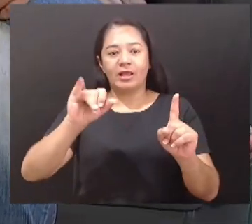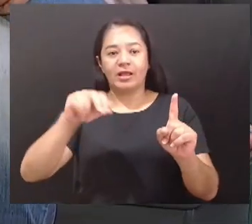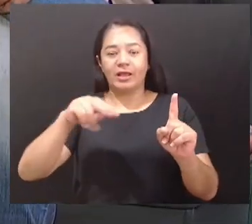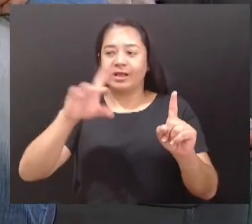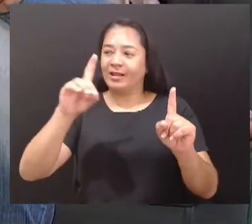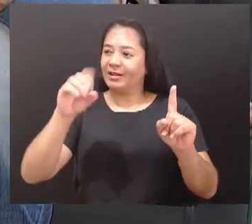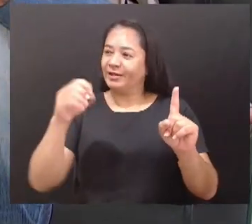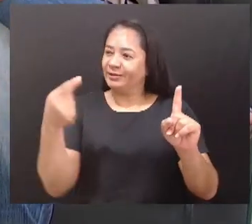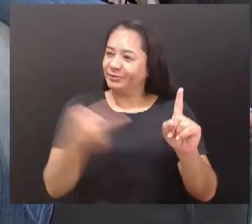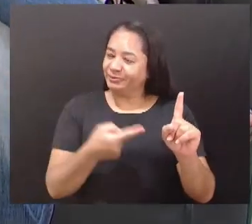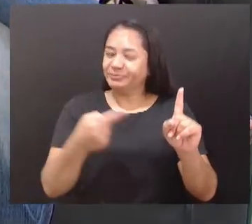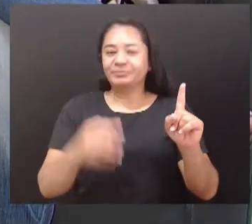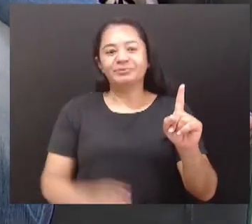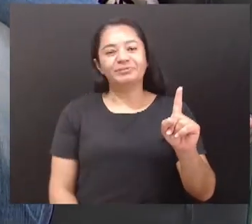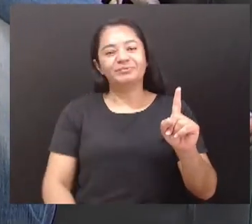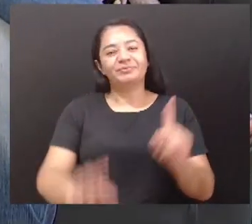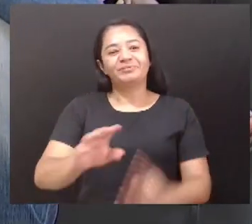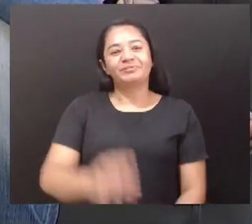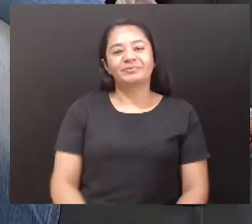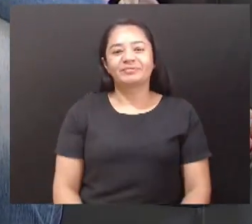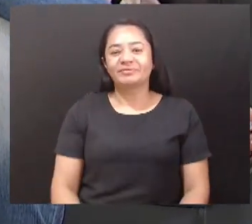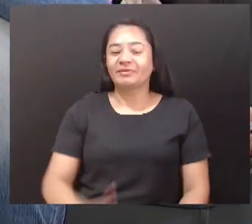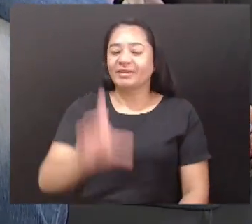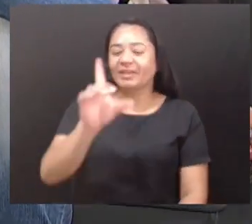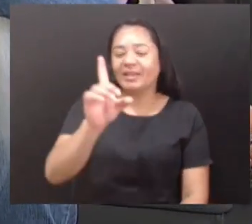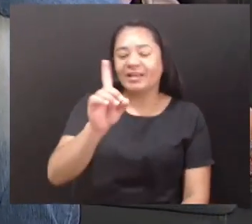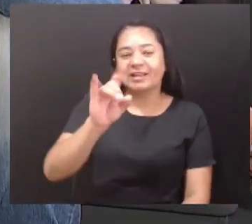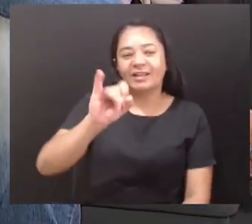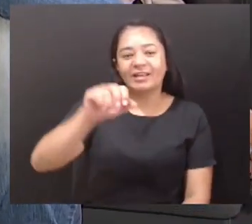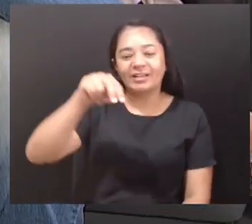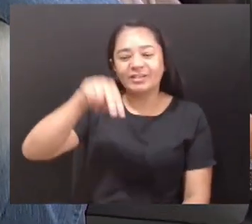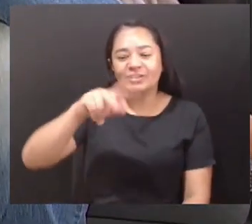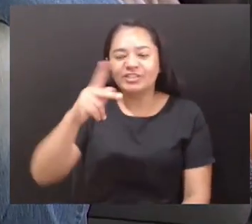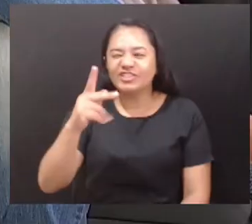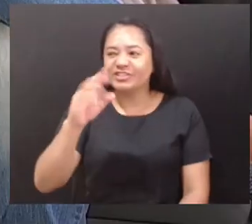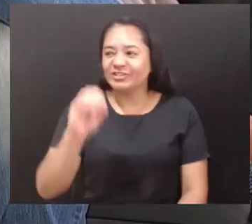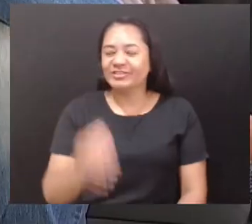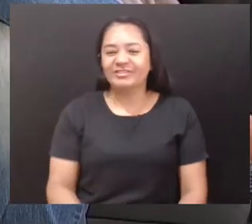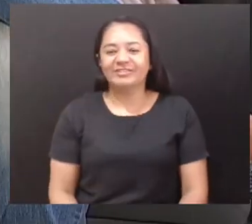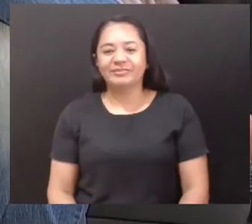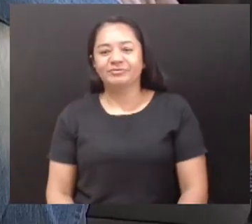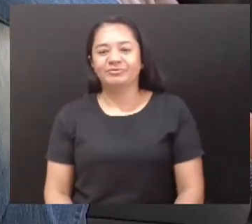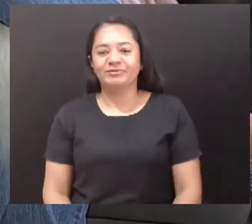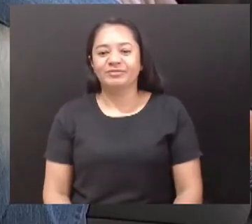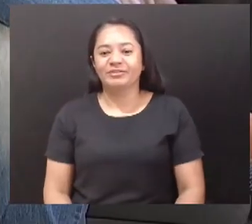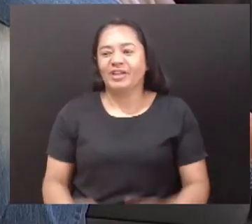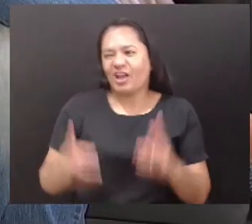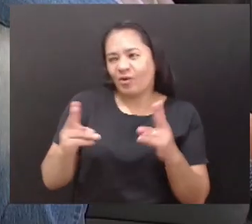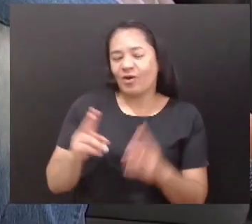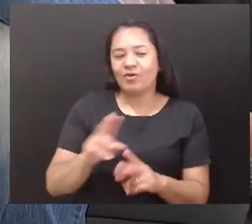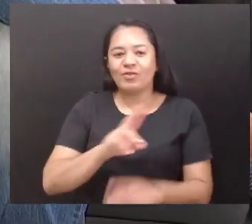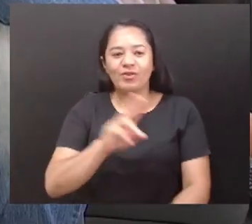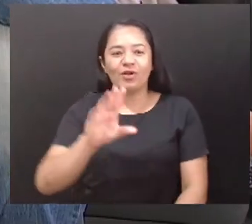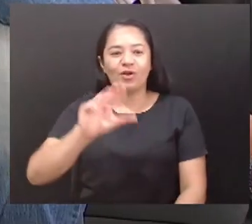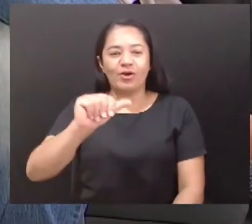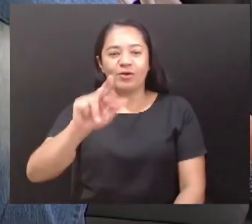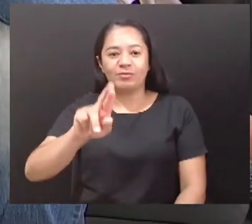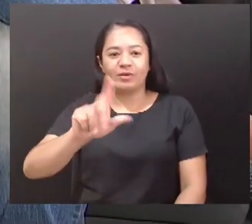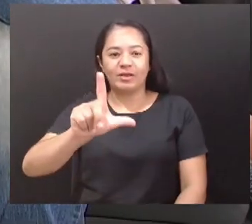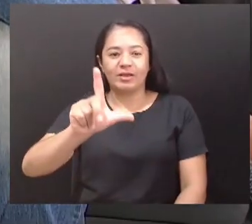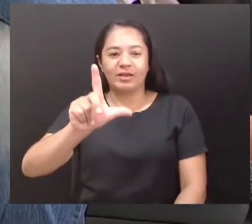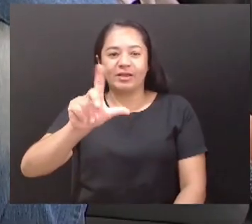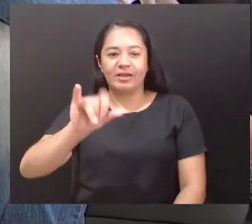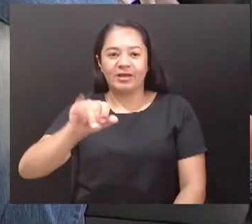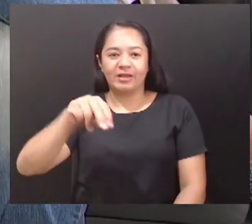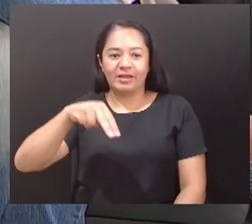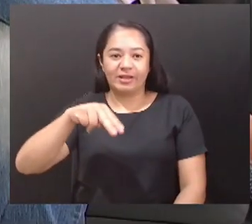Dinho. Dinho, ninguém nem sabe que é Arlindo Moreira Filho, eu mesma não sabia, já conheço o Dinho há muito tempo. Me fala um pouquinho,